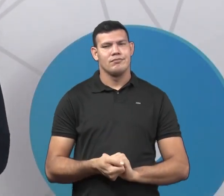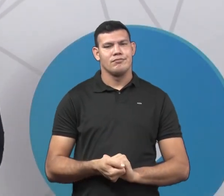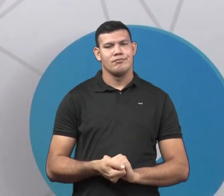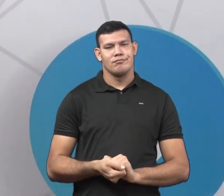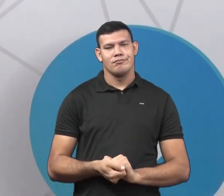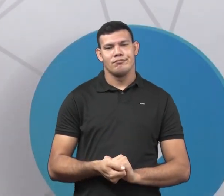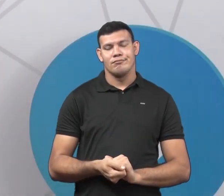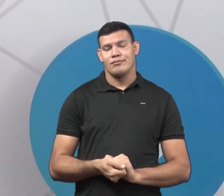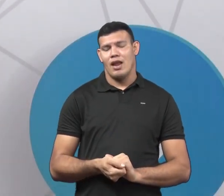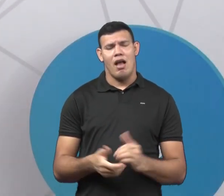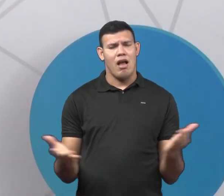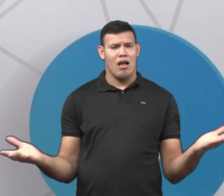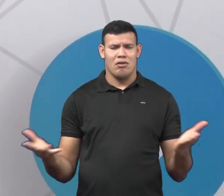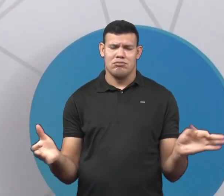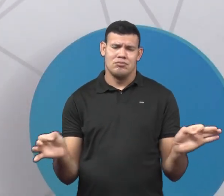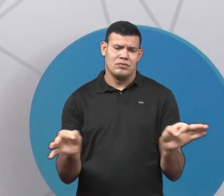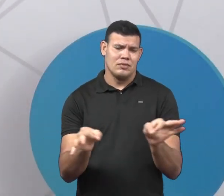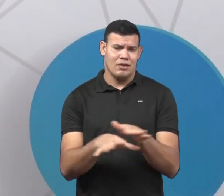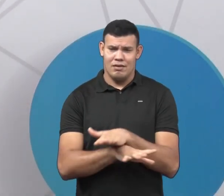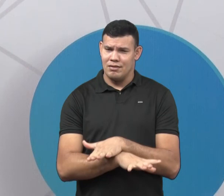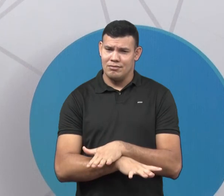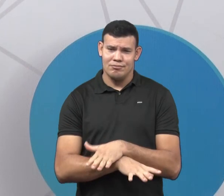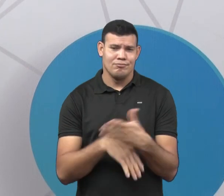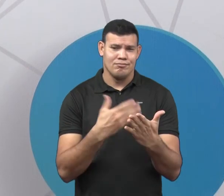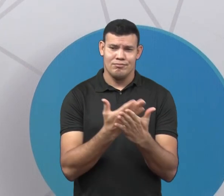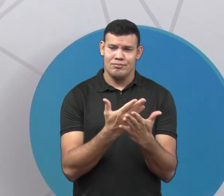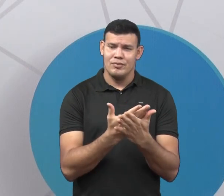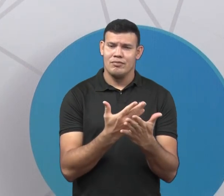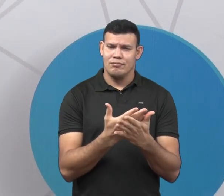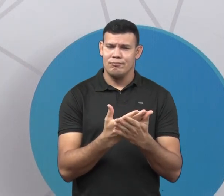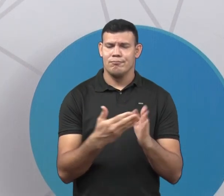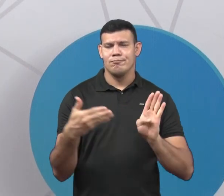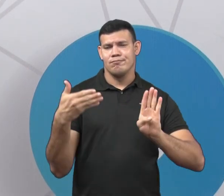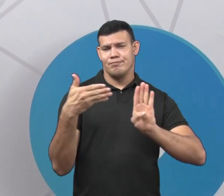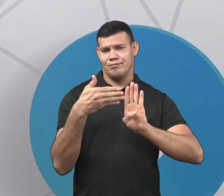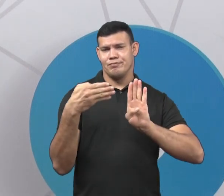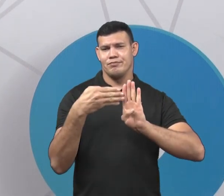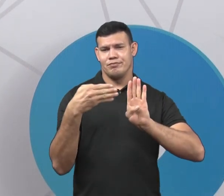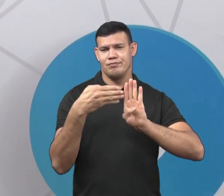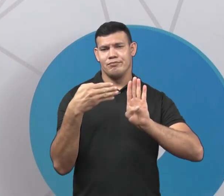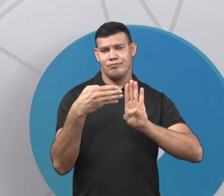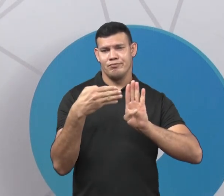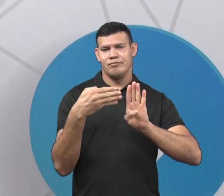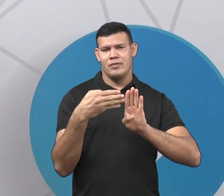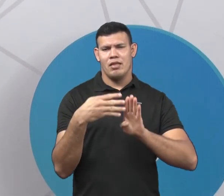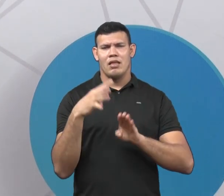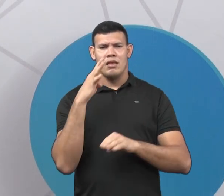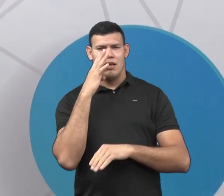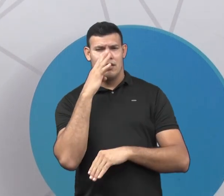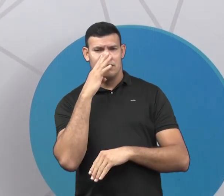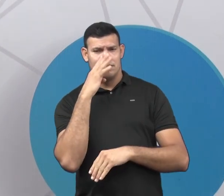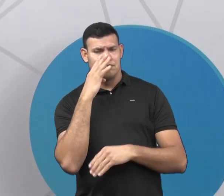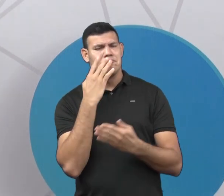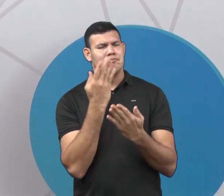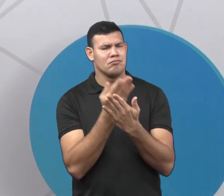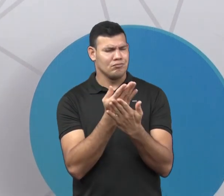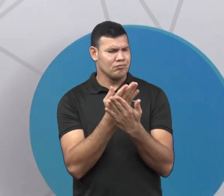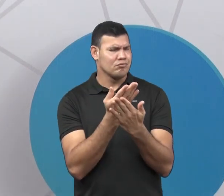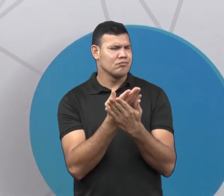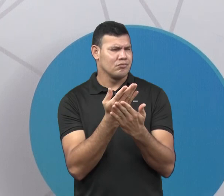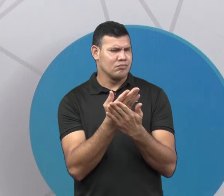E com isso a gente conclui a aula. Entrem na plataforma Eduque para vocês acessarem essa aula, assistam quantas vezes